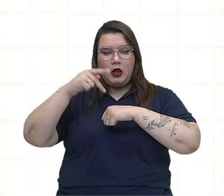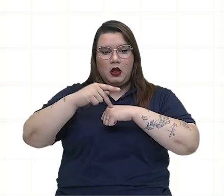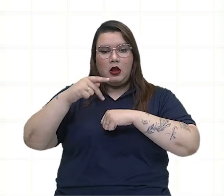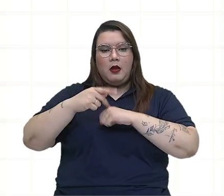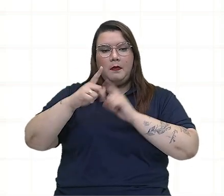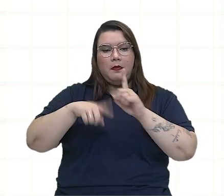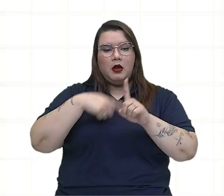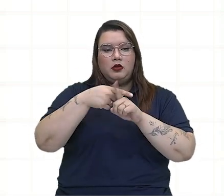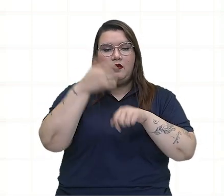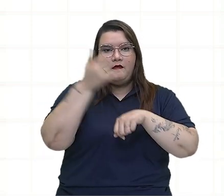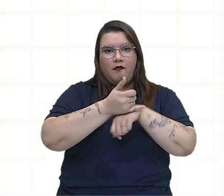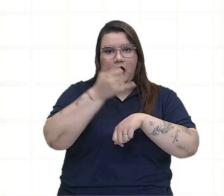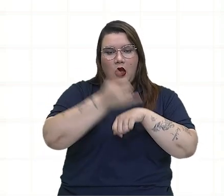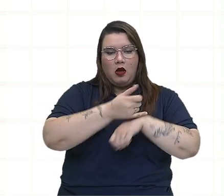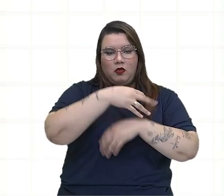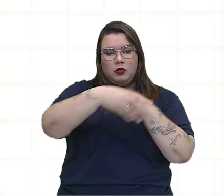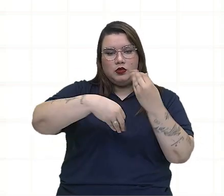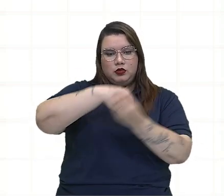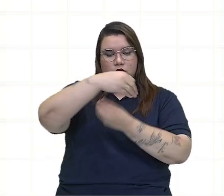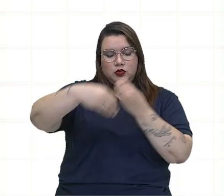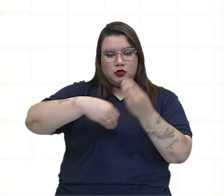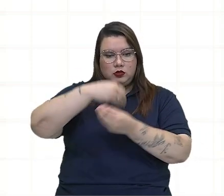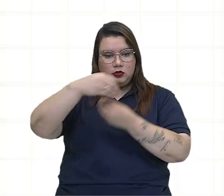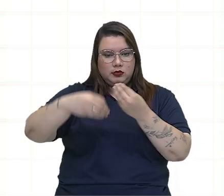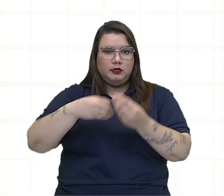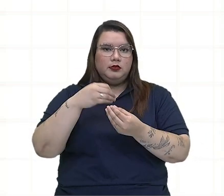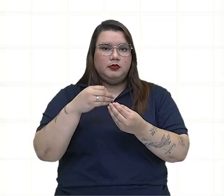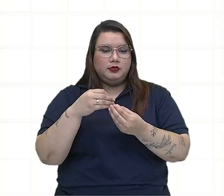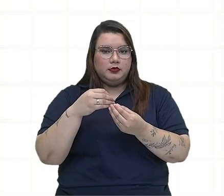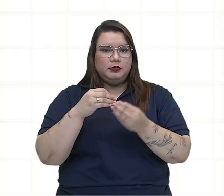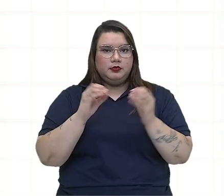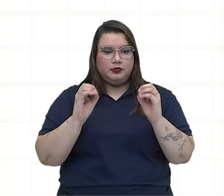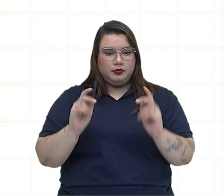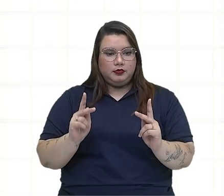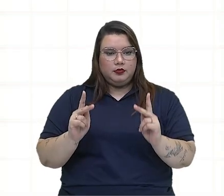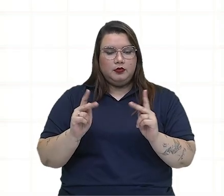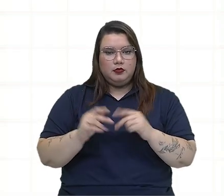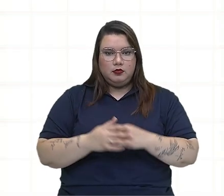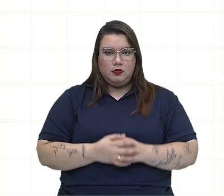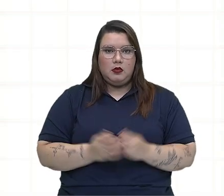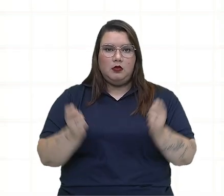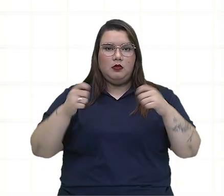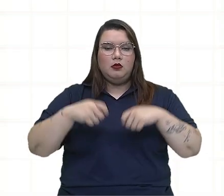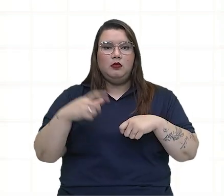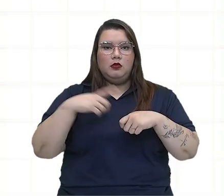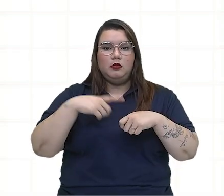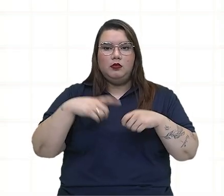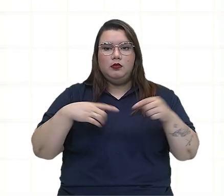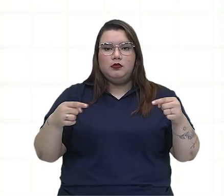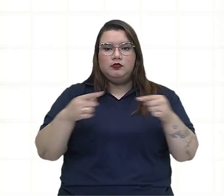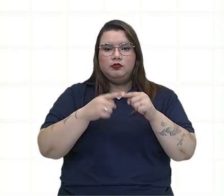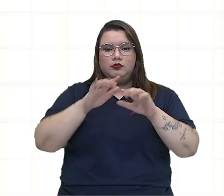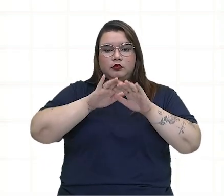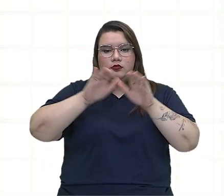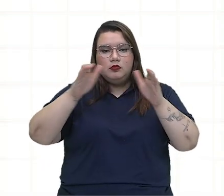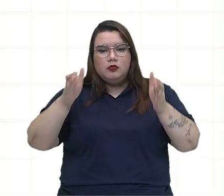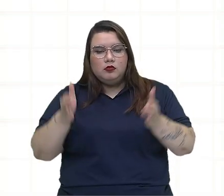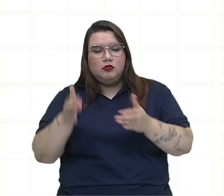principalmente rochosa e formada por metais pesados, como o ferro, que permite que eles tenham